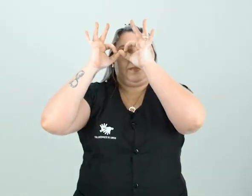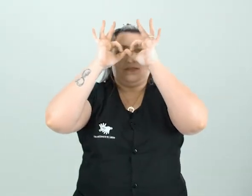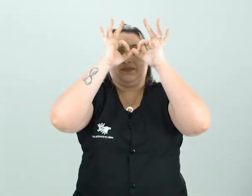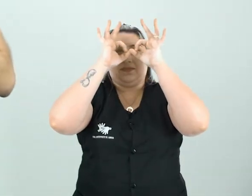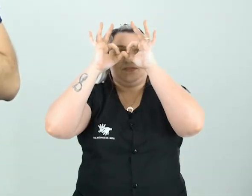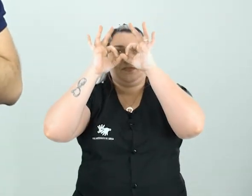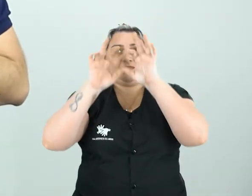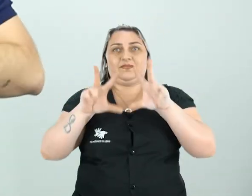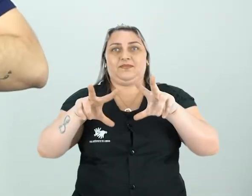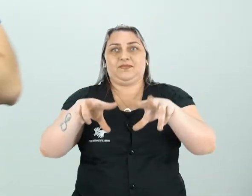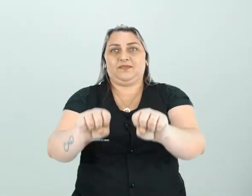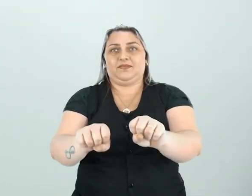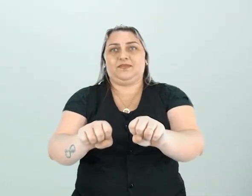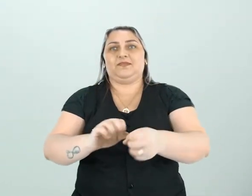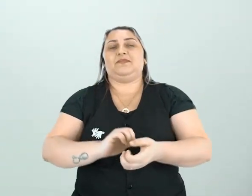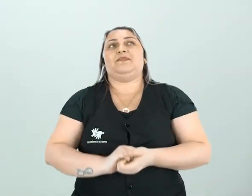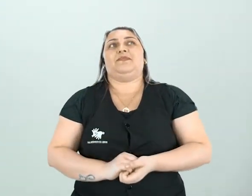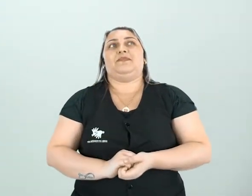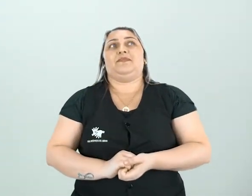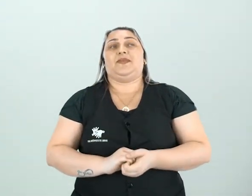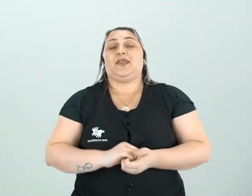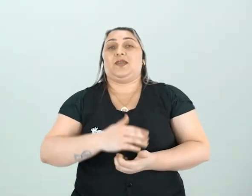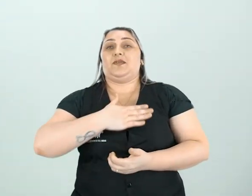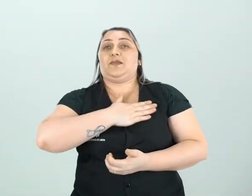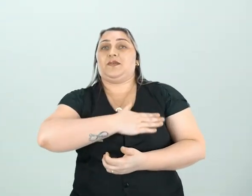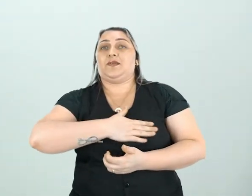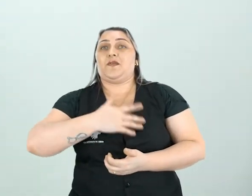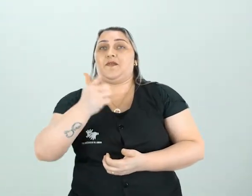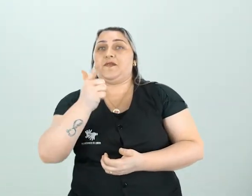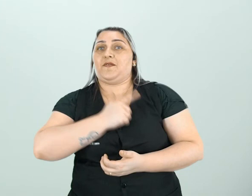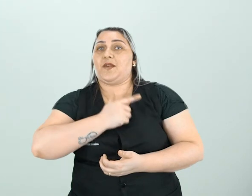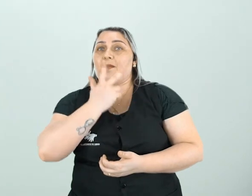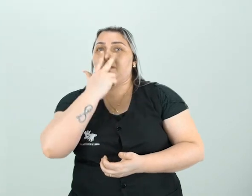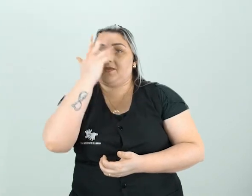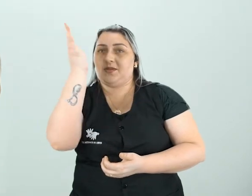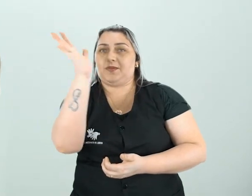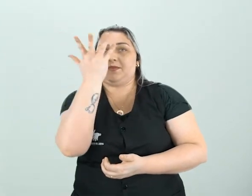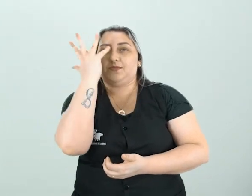águia. Quando gostamos, o feio se parece